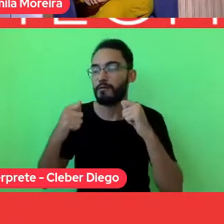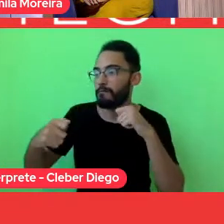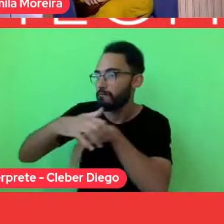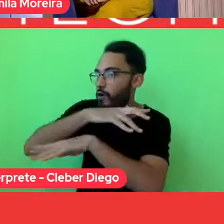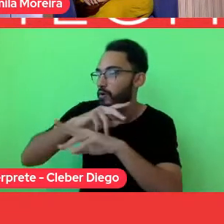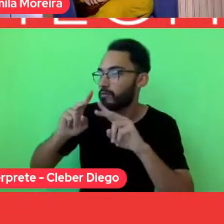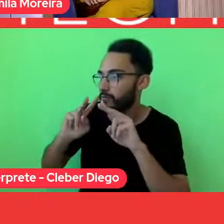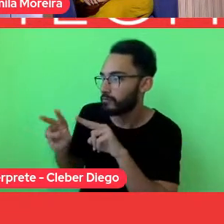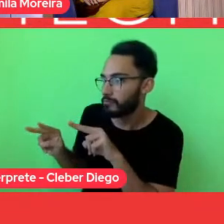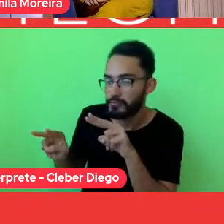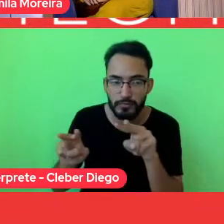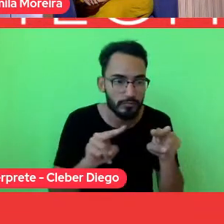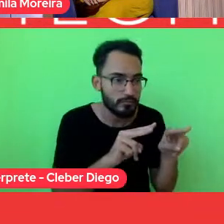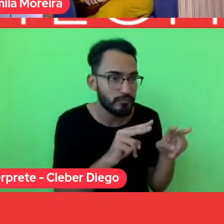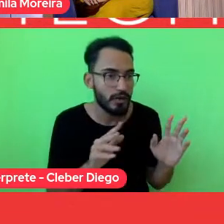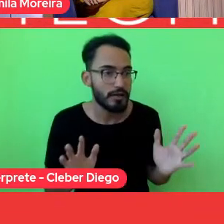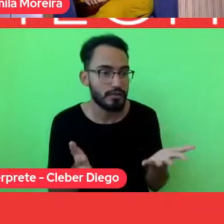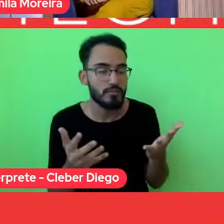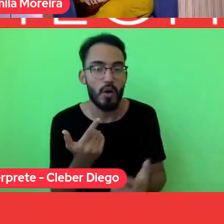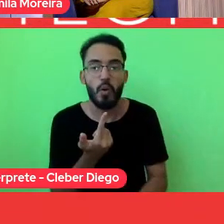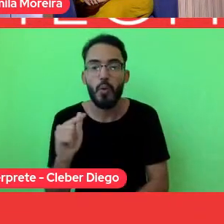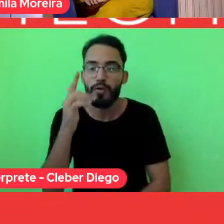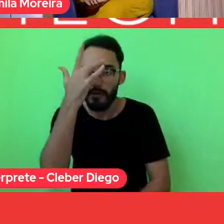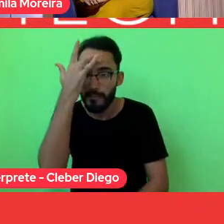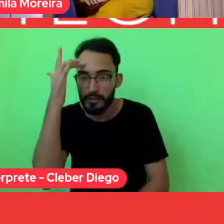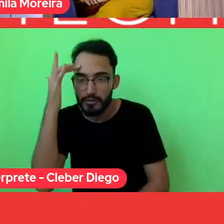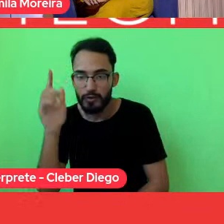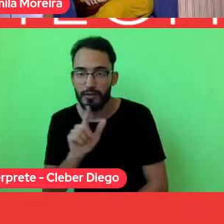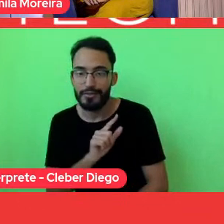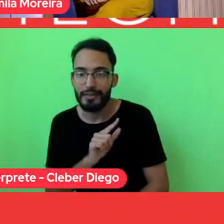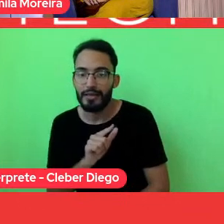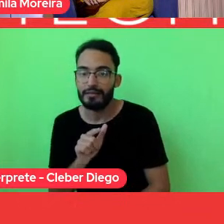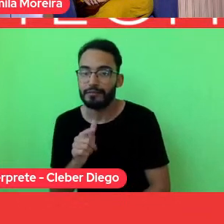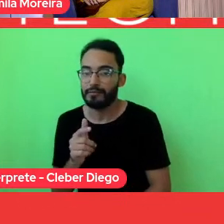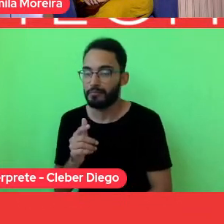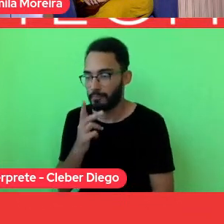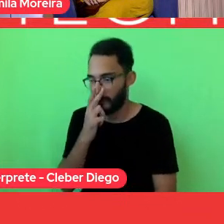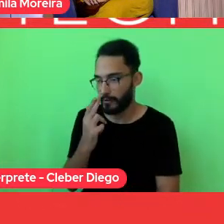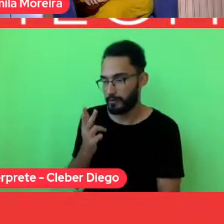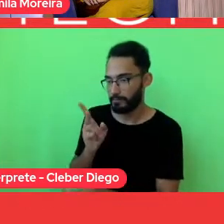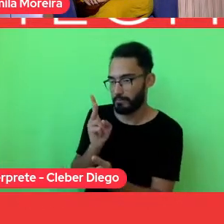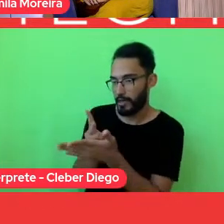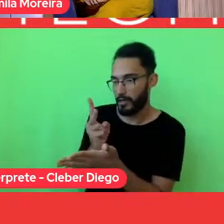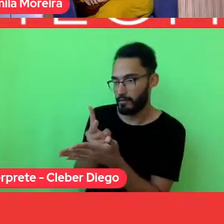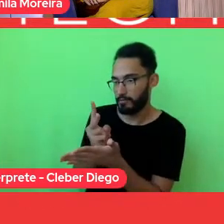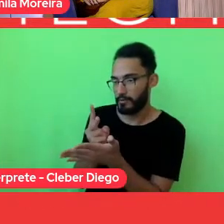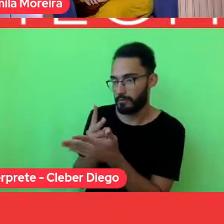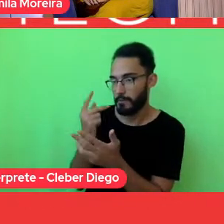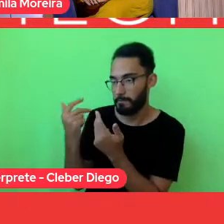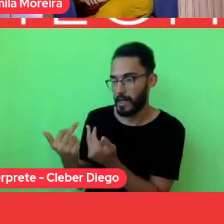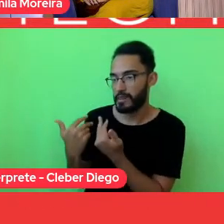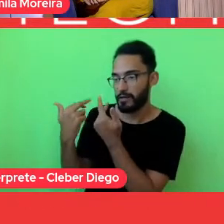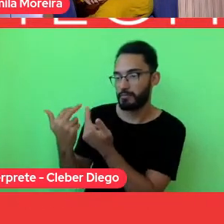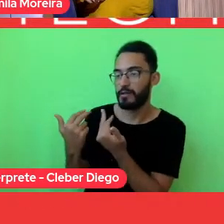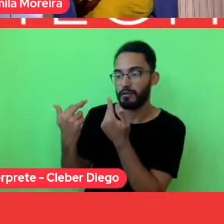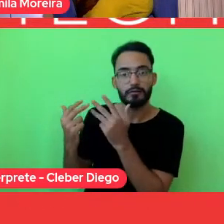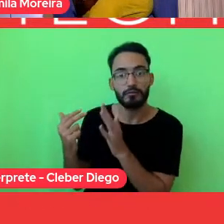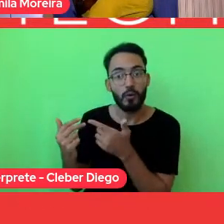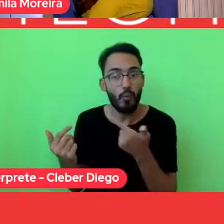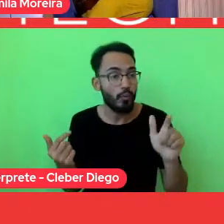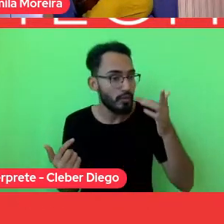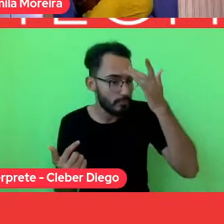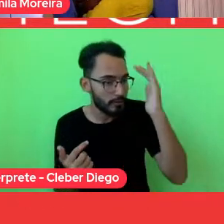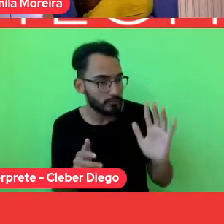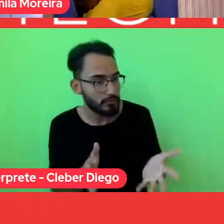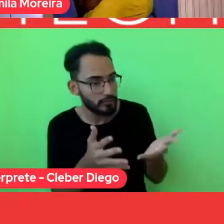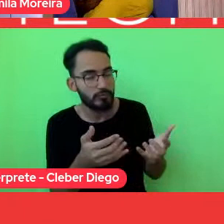está ali estimulando alguma outra pessoa que não está na sua bolha, que não está no seu padrão? A gente